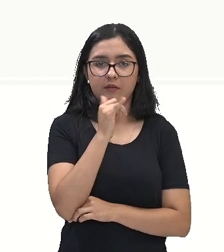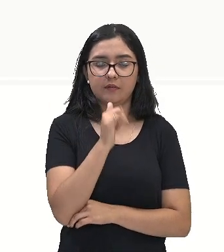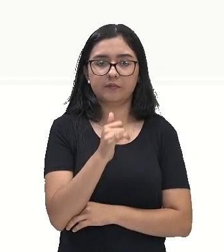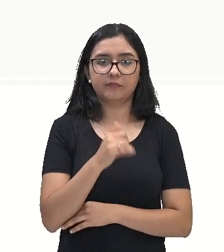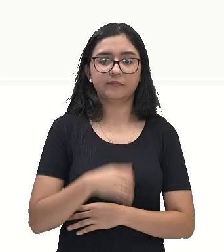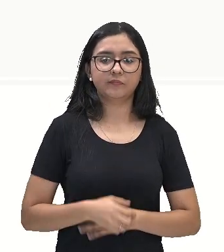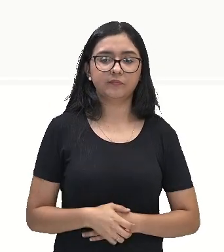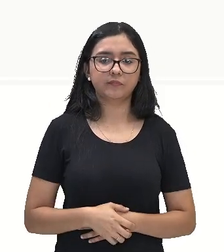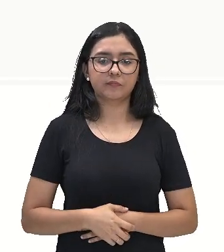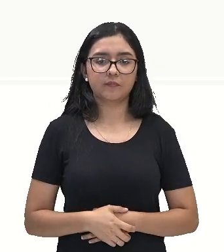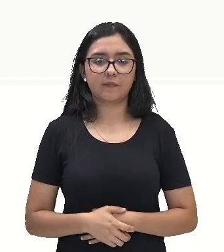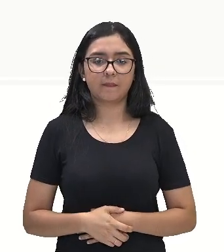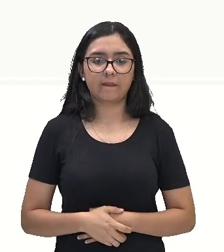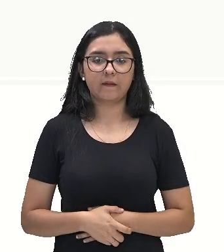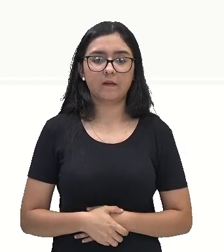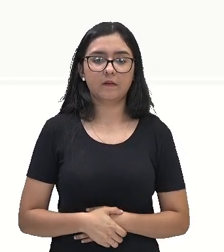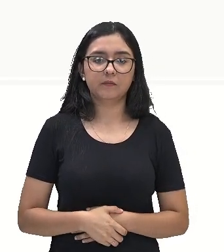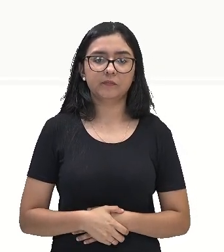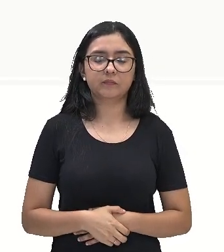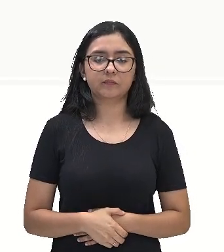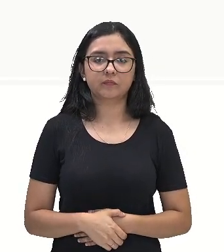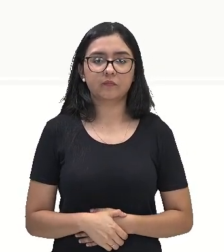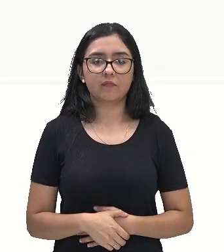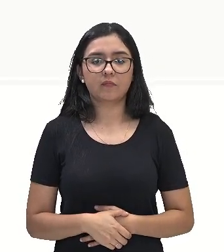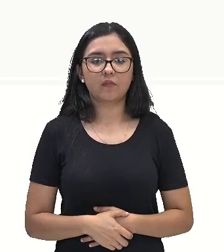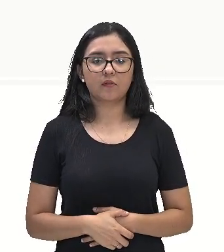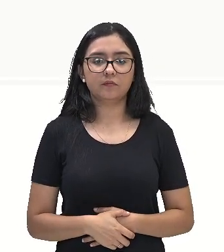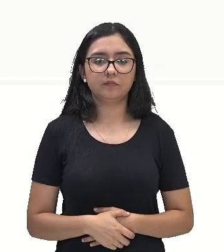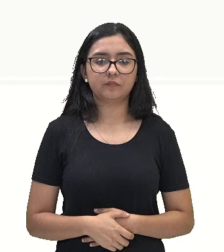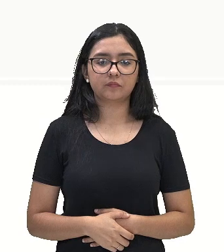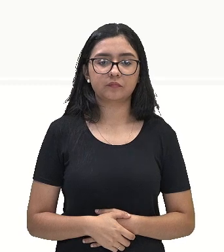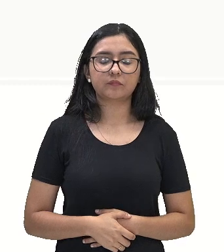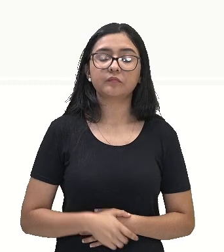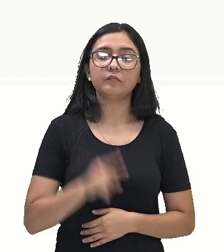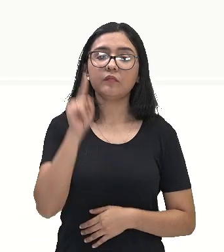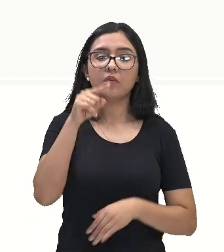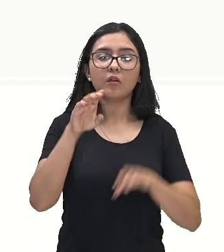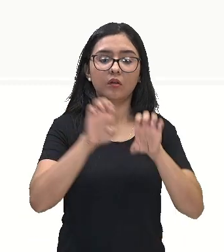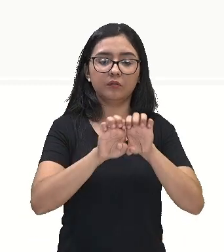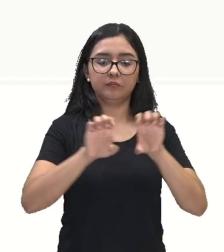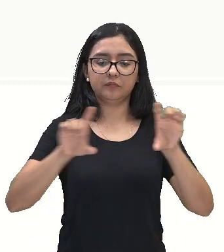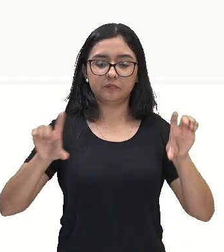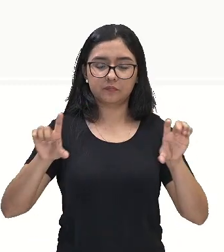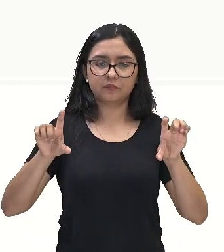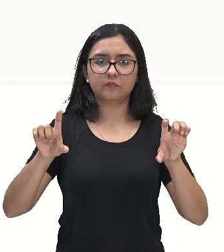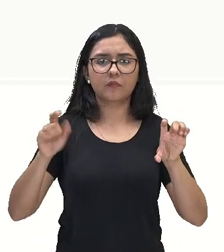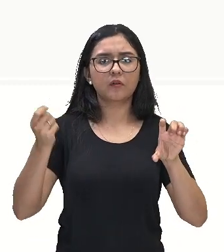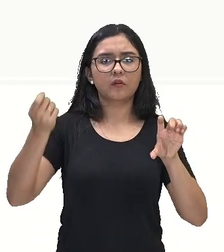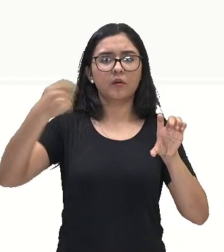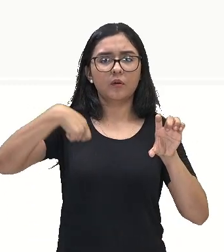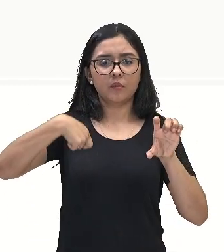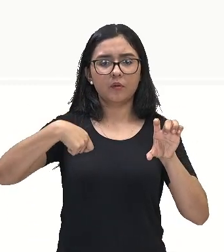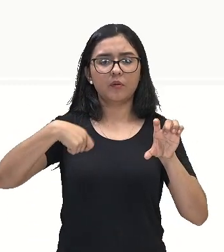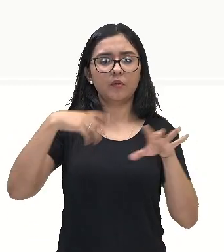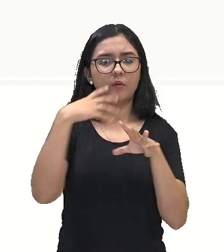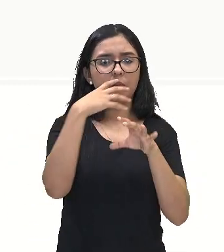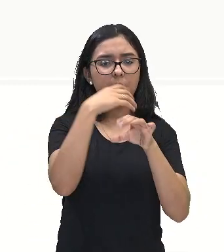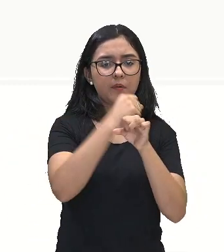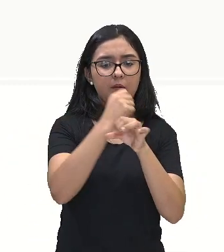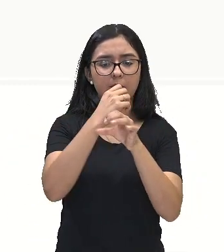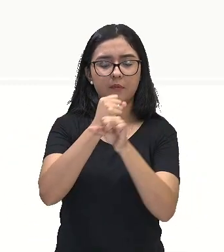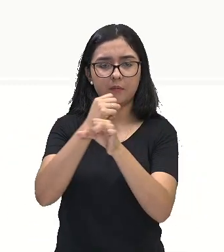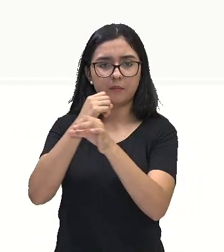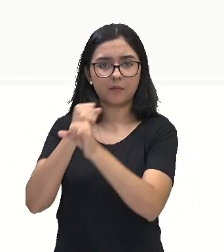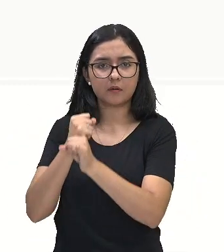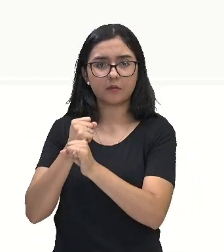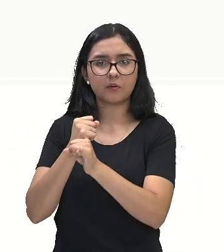360 então isso daqui ó é uma equação que vai nos permitir calcular